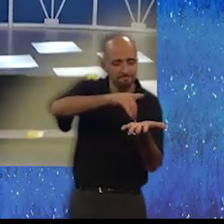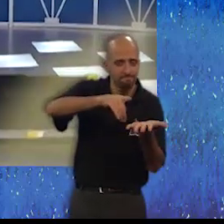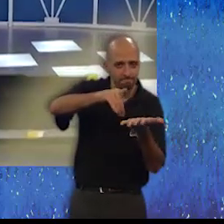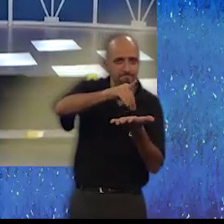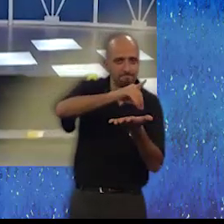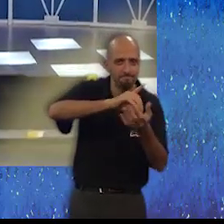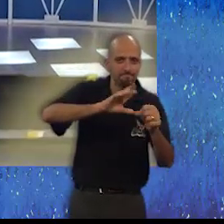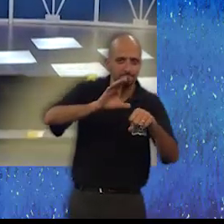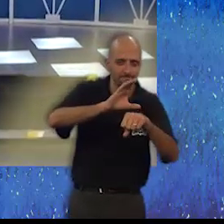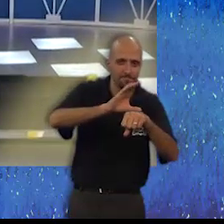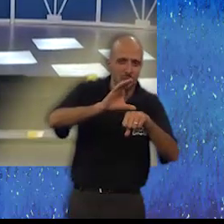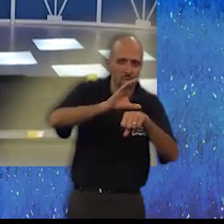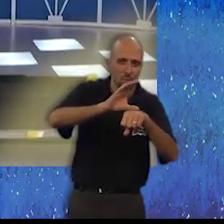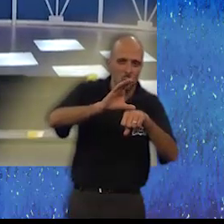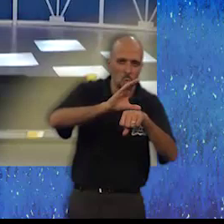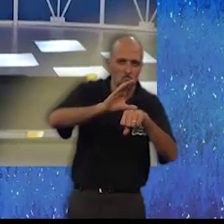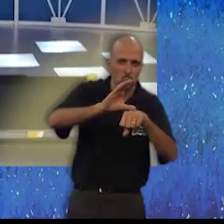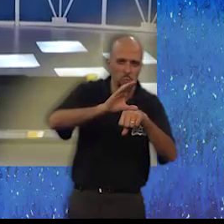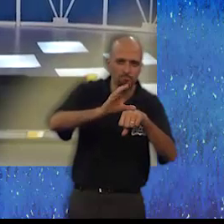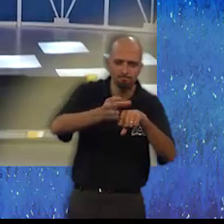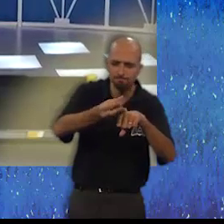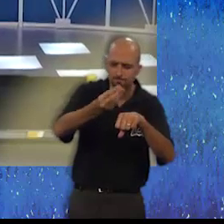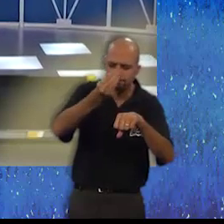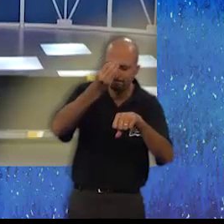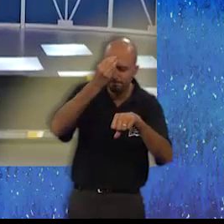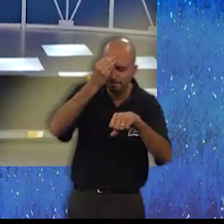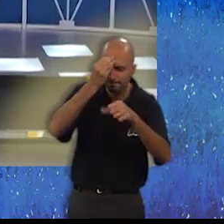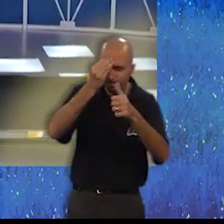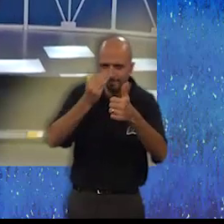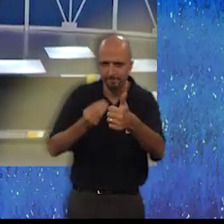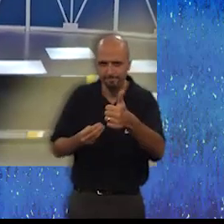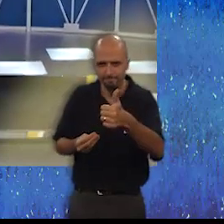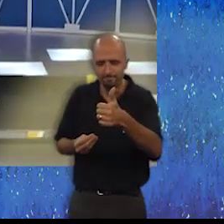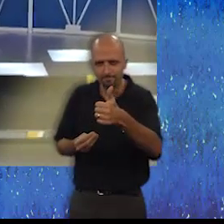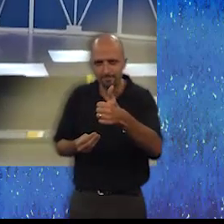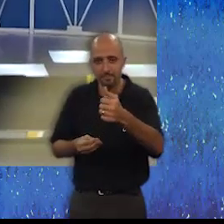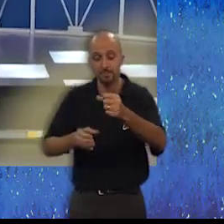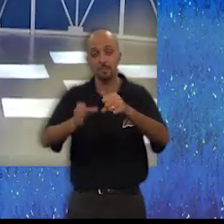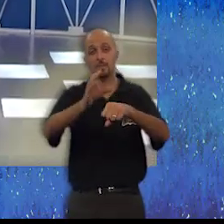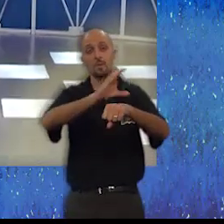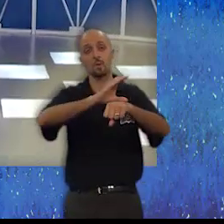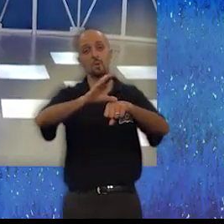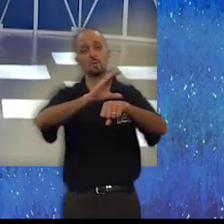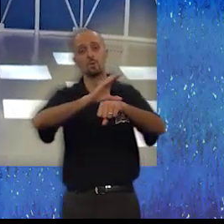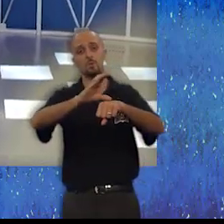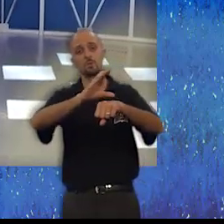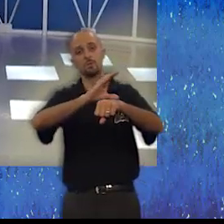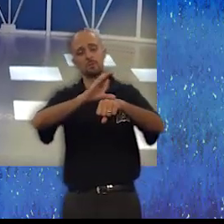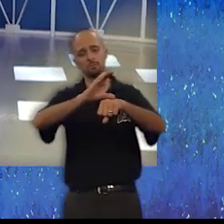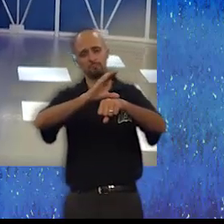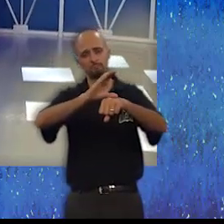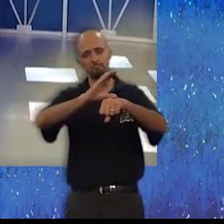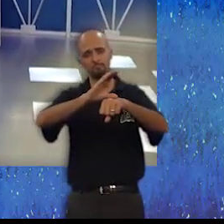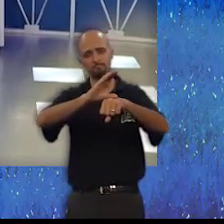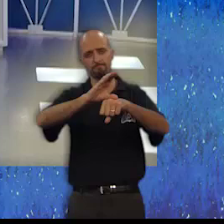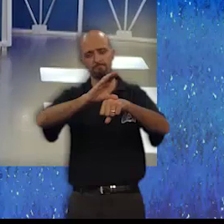bíblico para que você possa se aprofundar mais ainda na palavra de Deus. O nosso curso que nós temos usado